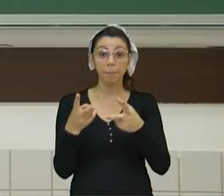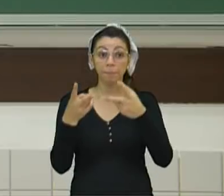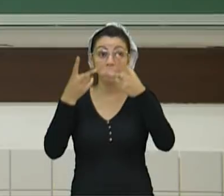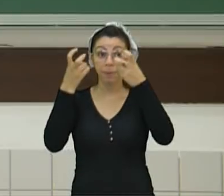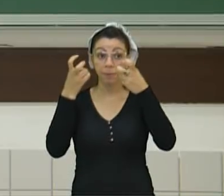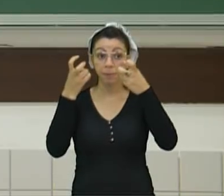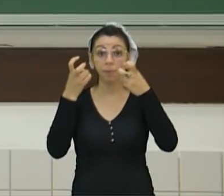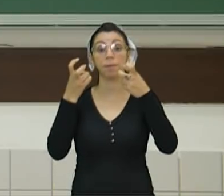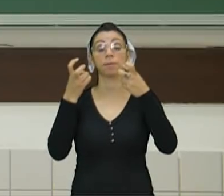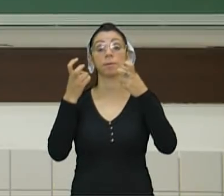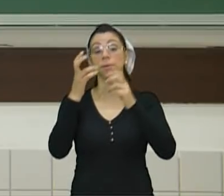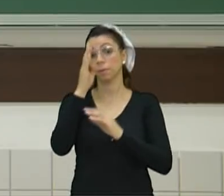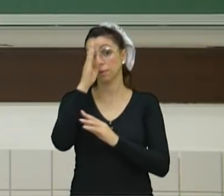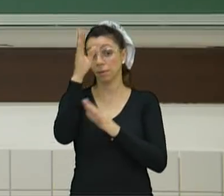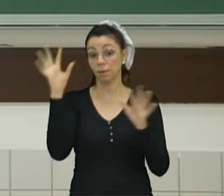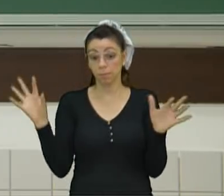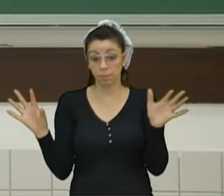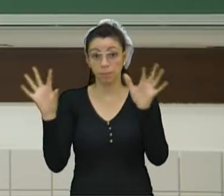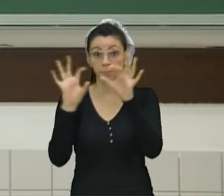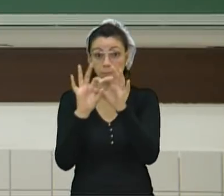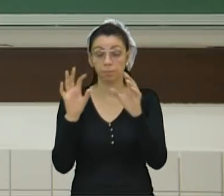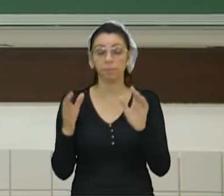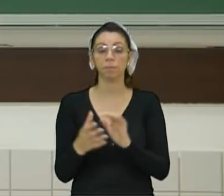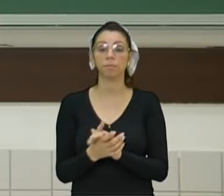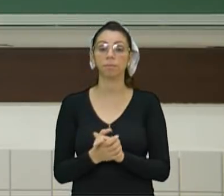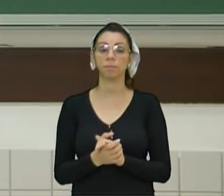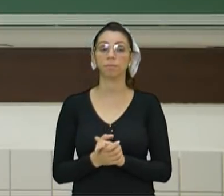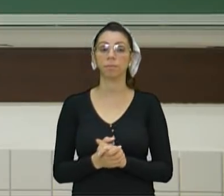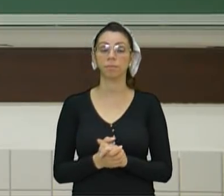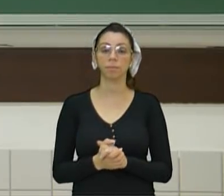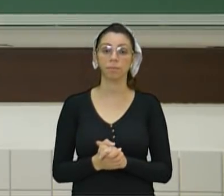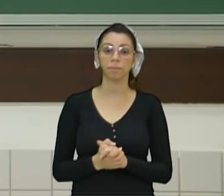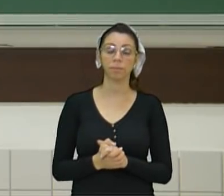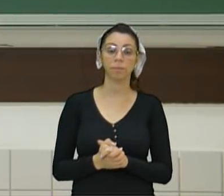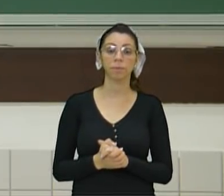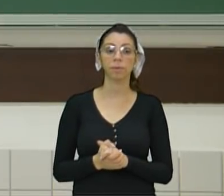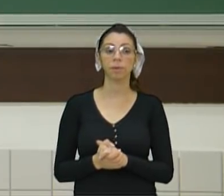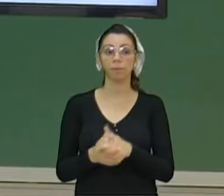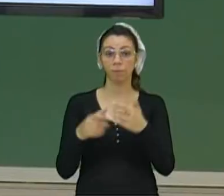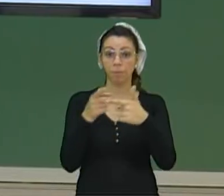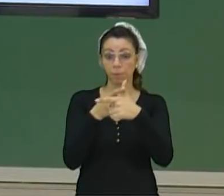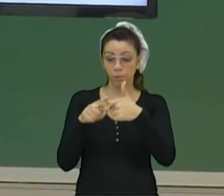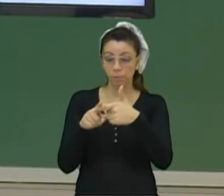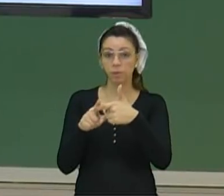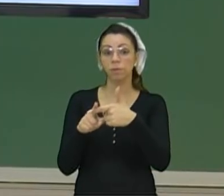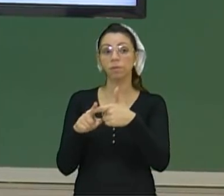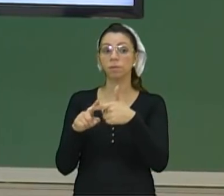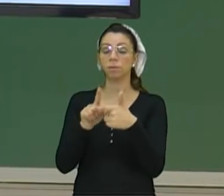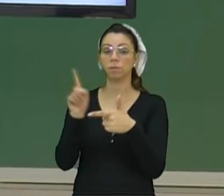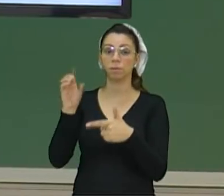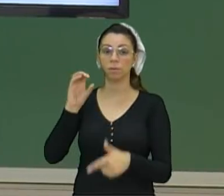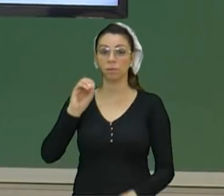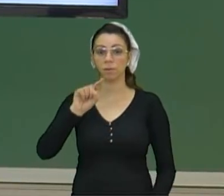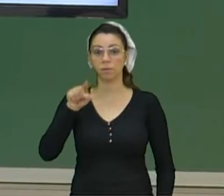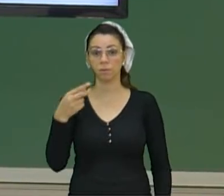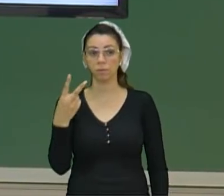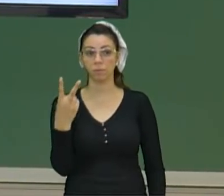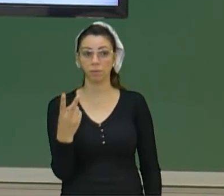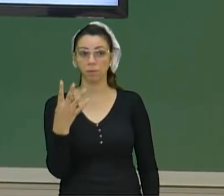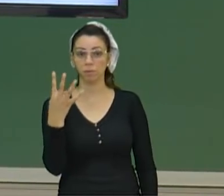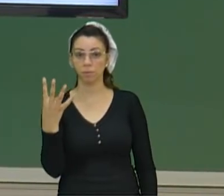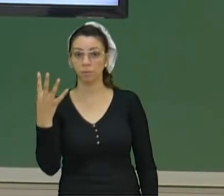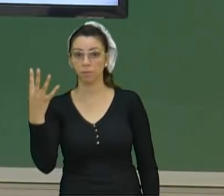está diretamente relacionado, tá bom? Então, vamos dividir isso. Eu tenho lá 0, 2, 4, 4,